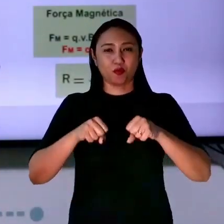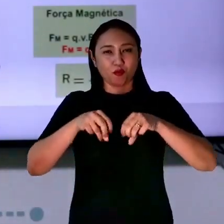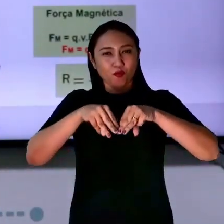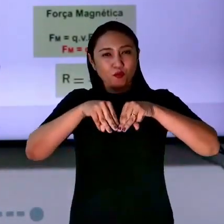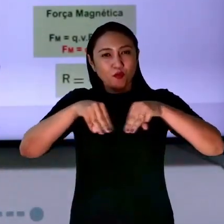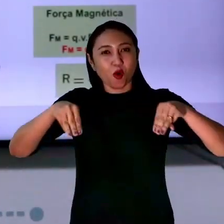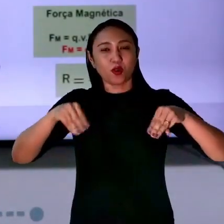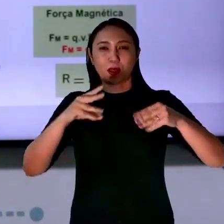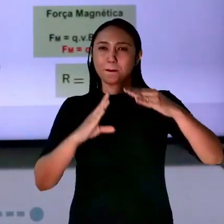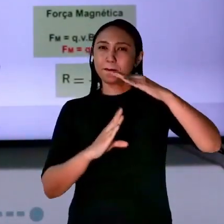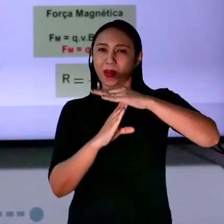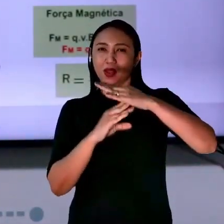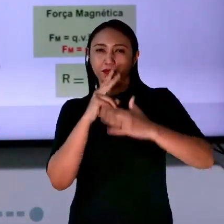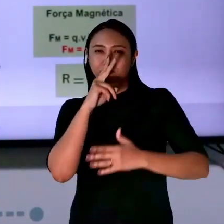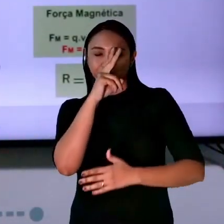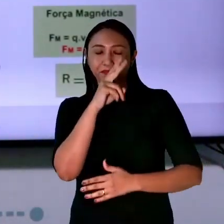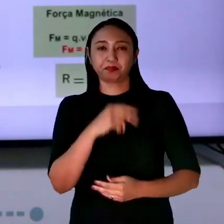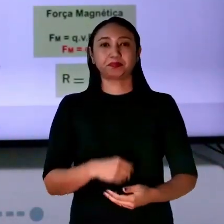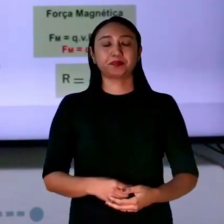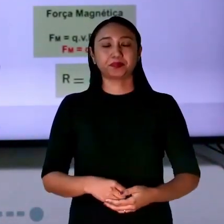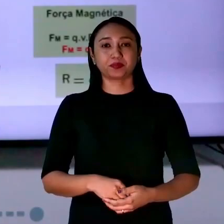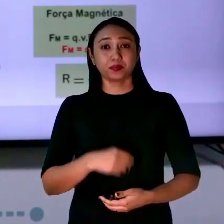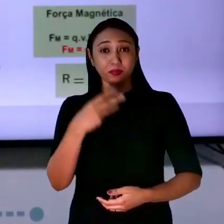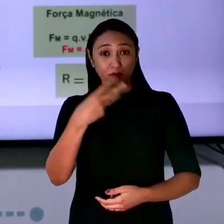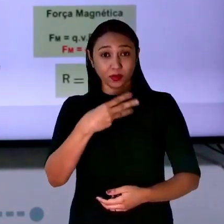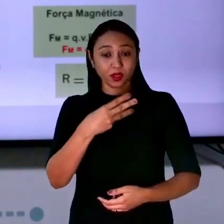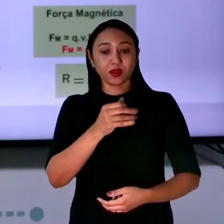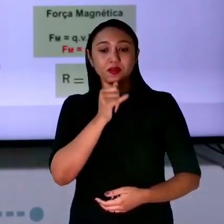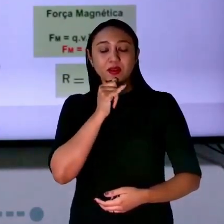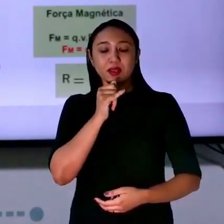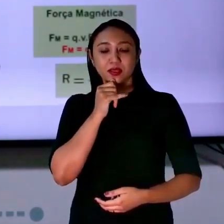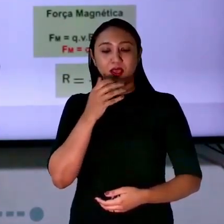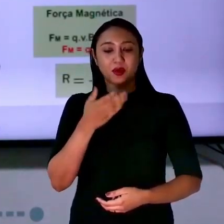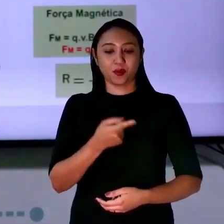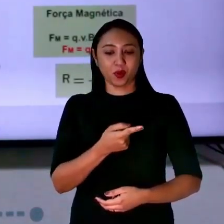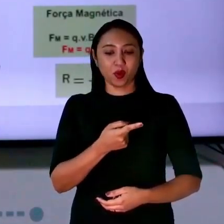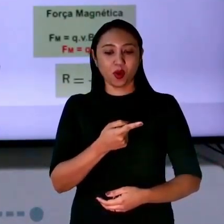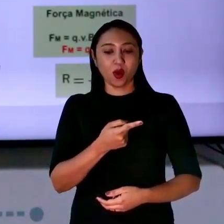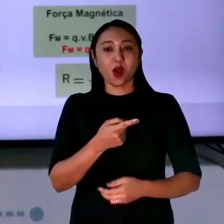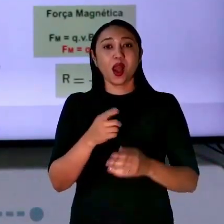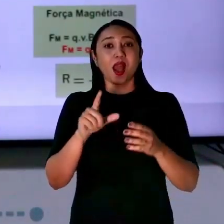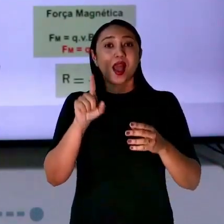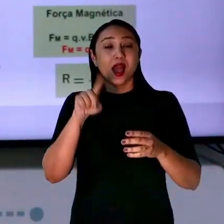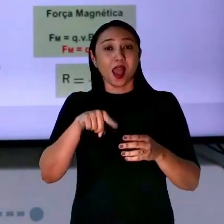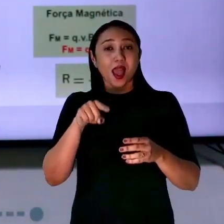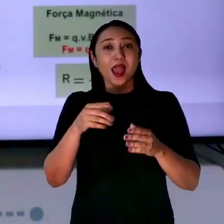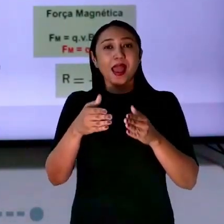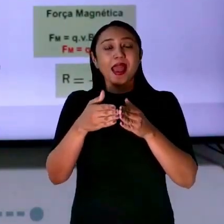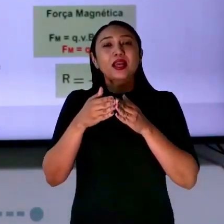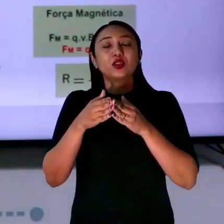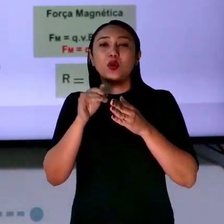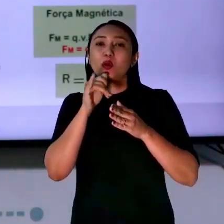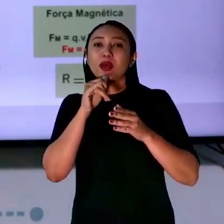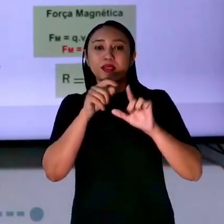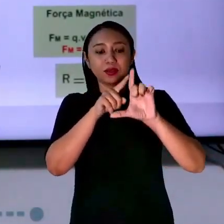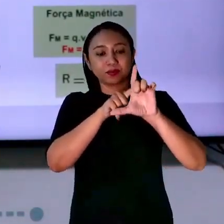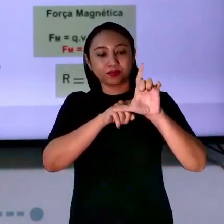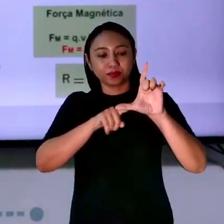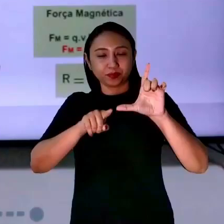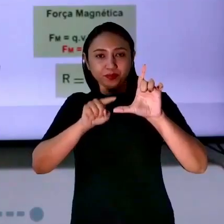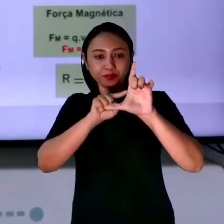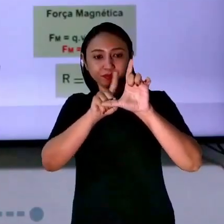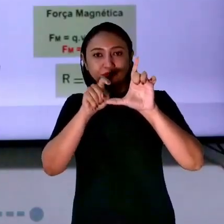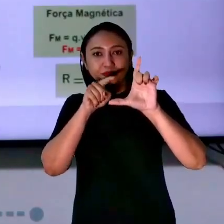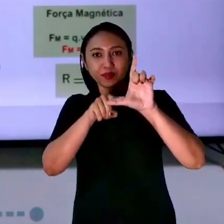magnética máxima. Nesse terceiro caso, ela entrou perpendicular. Gente, e quando a carga ela entra